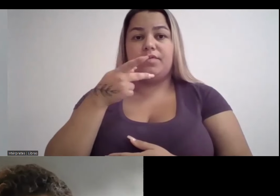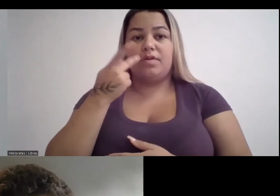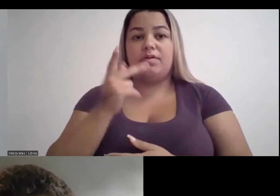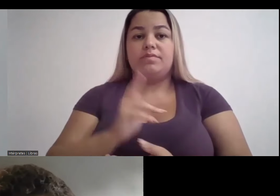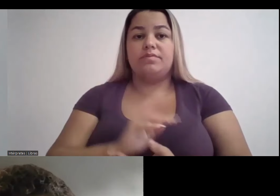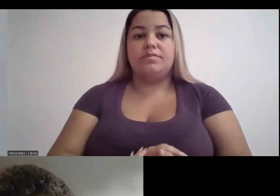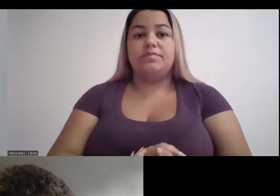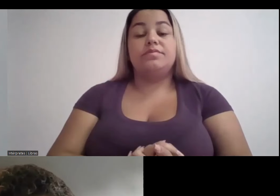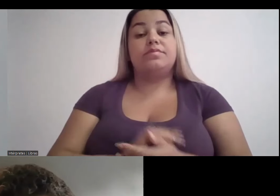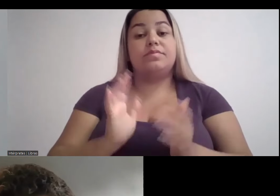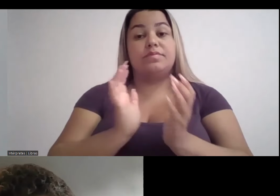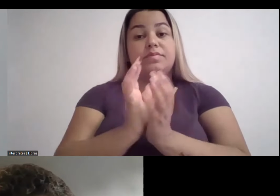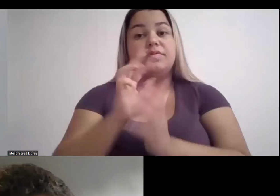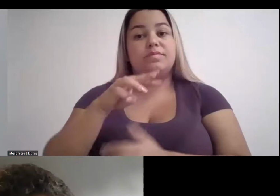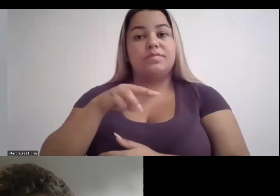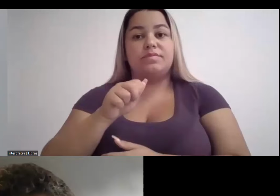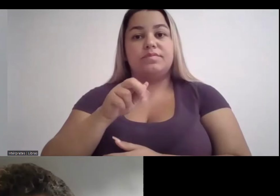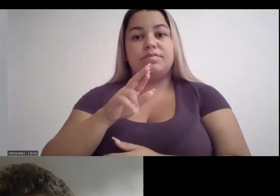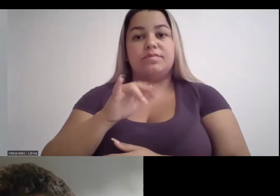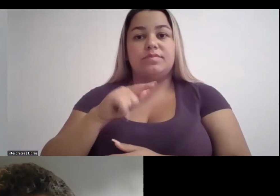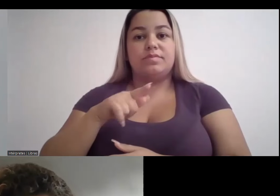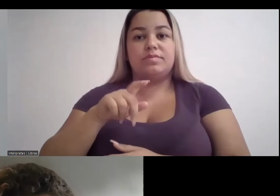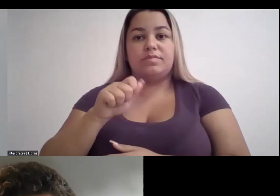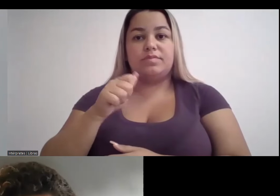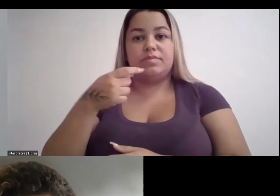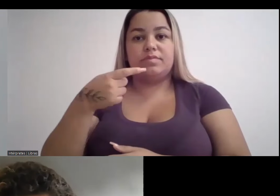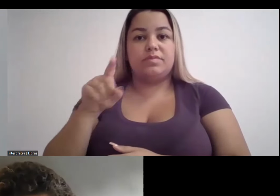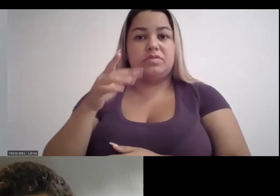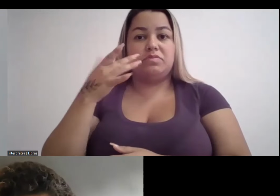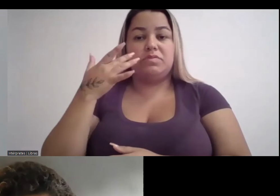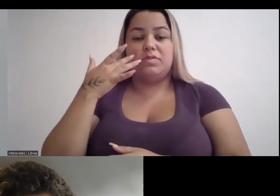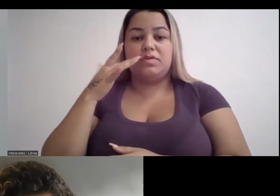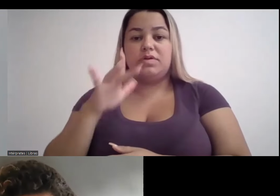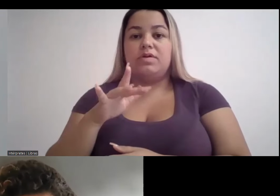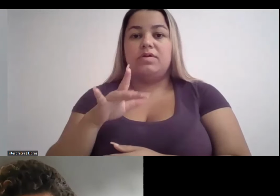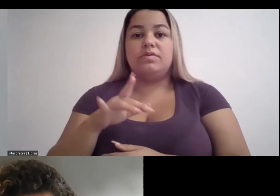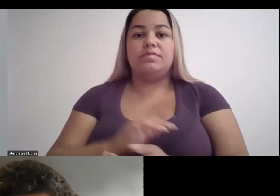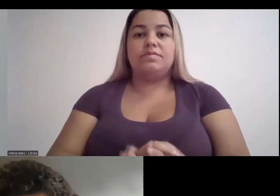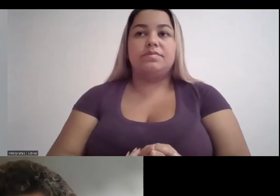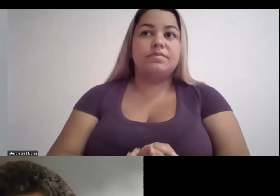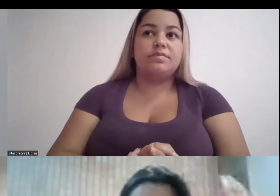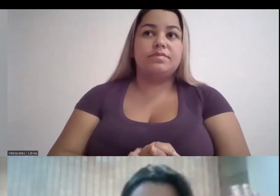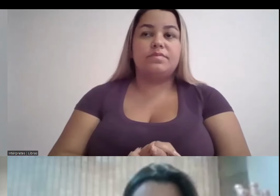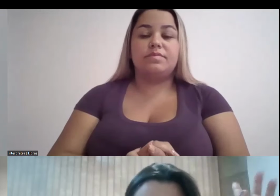Pela equipe de Maringá. Eu não sei se ela tá por aí.